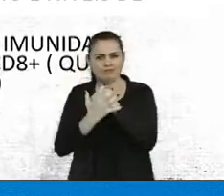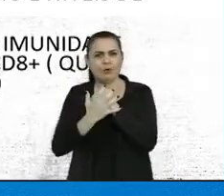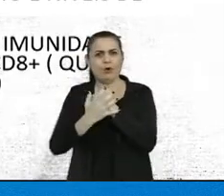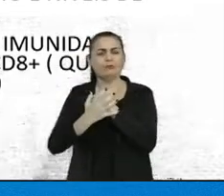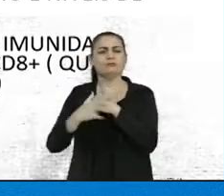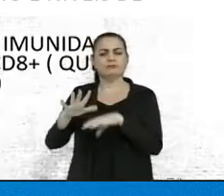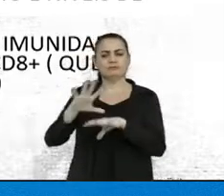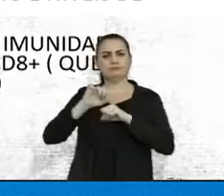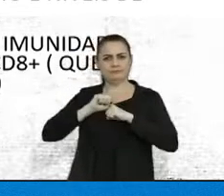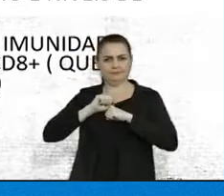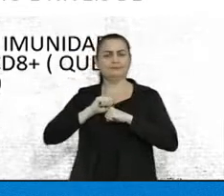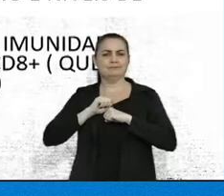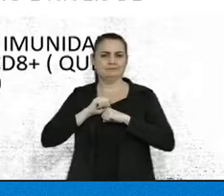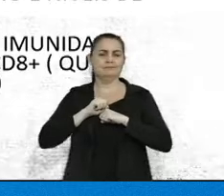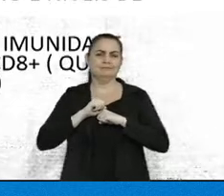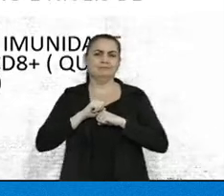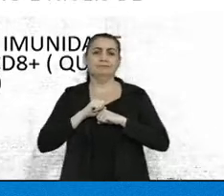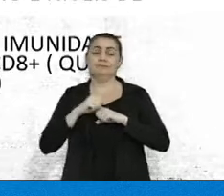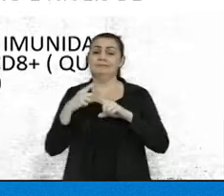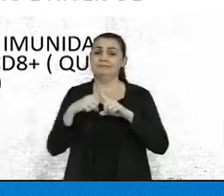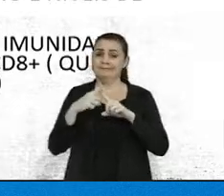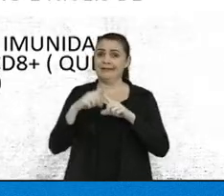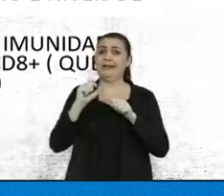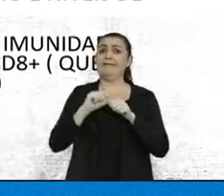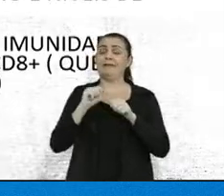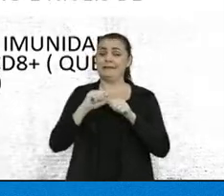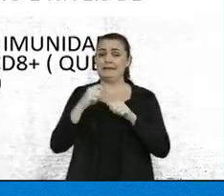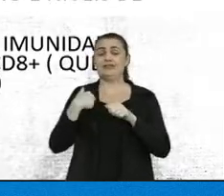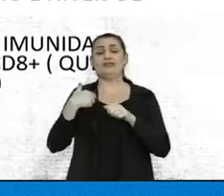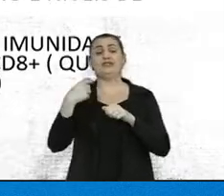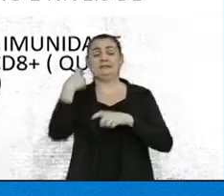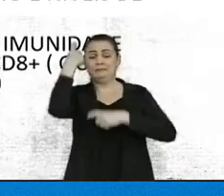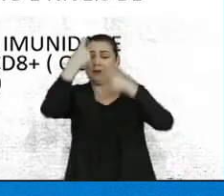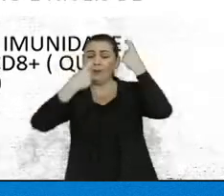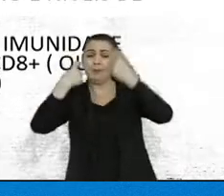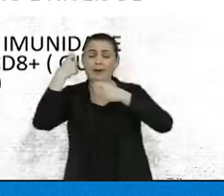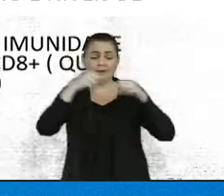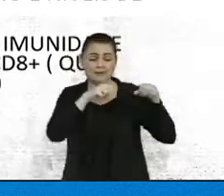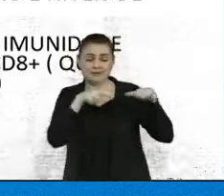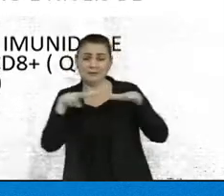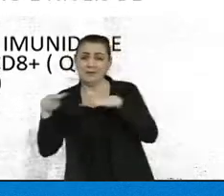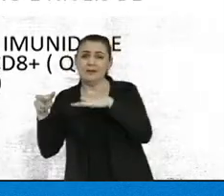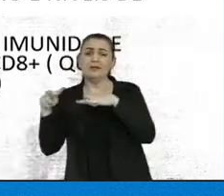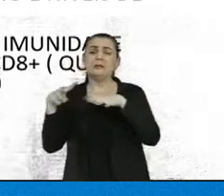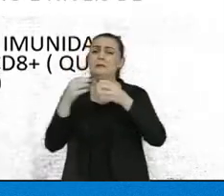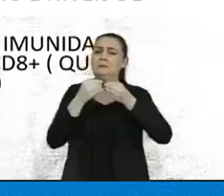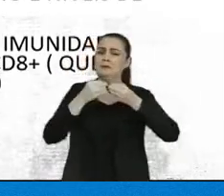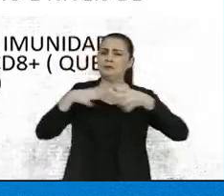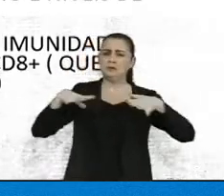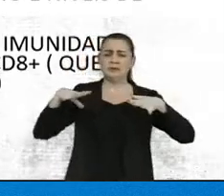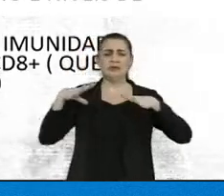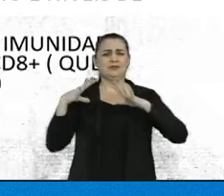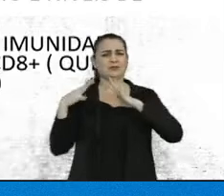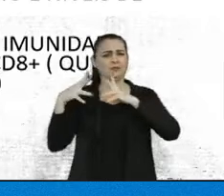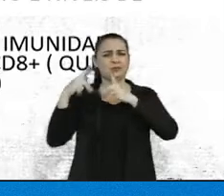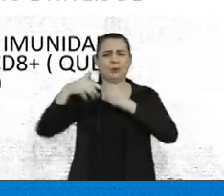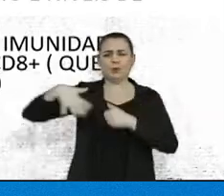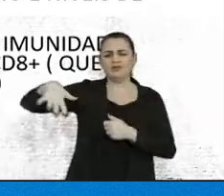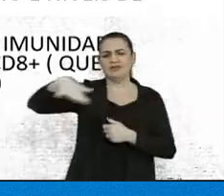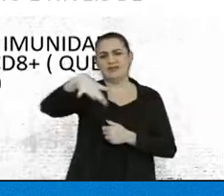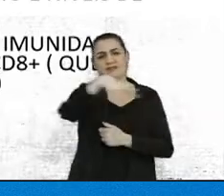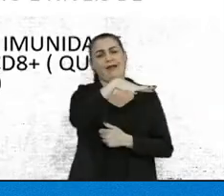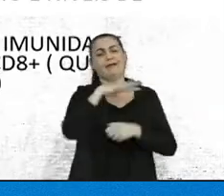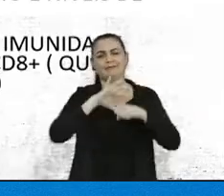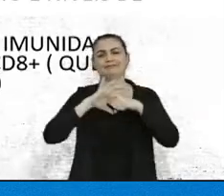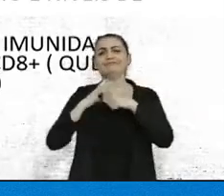ganhar cabelos brancos essa semana, enfim, grandes prejuízos em todos os sentidos, tá bom? Então, vitamina D é um hormônio e